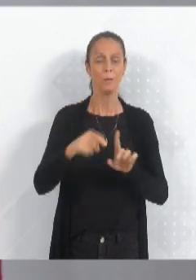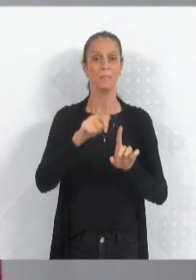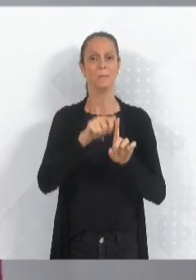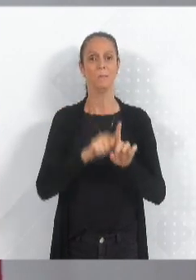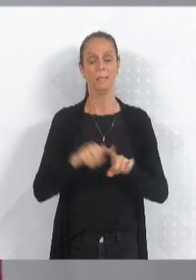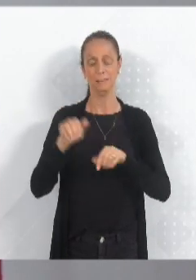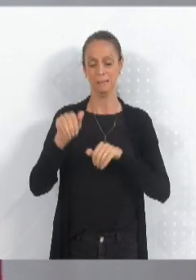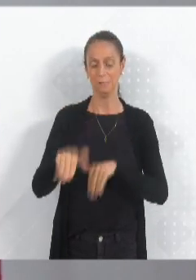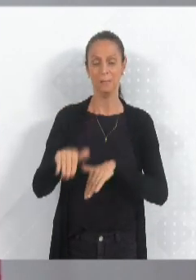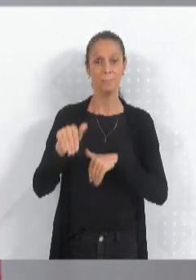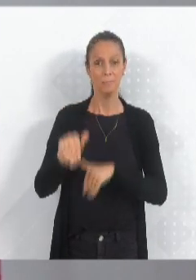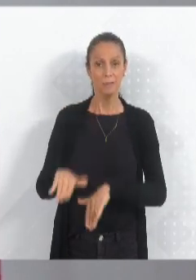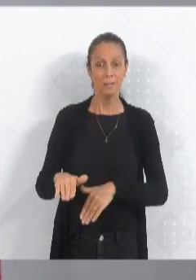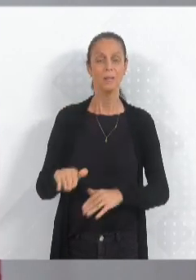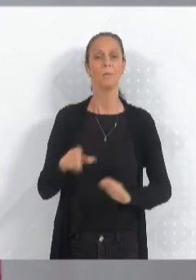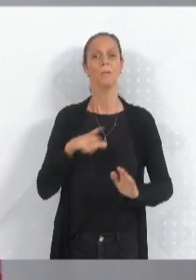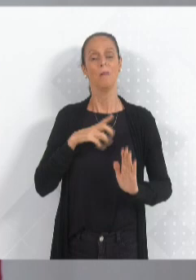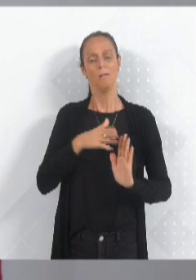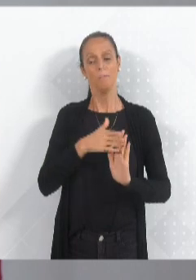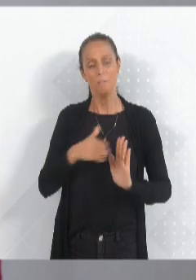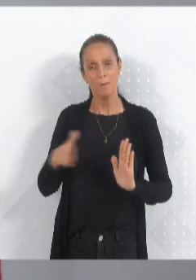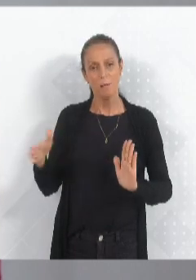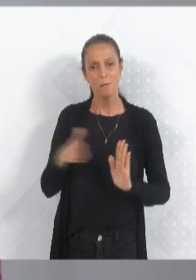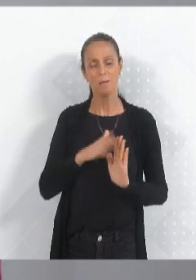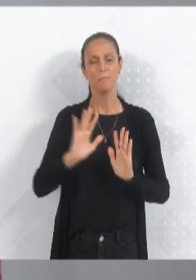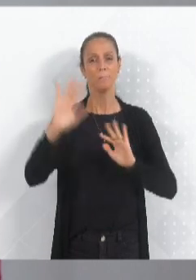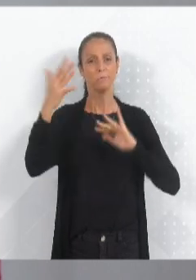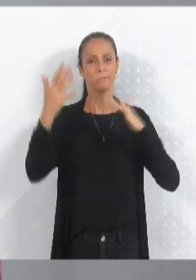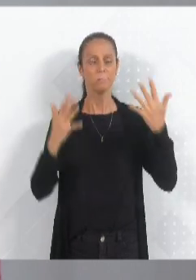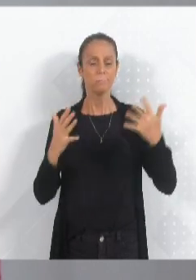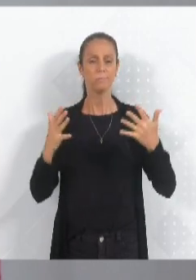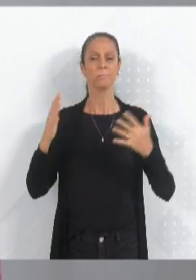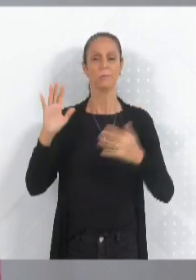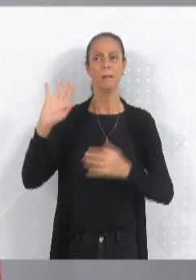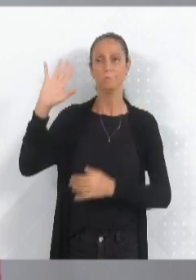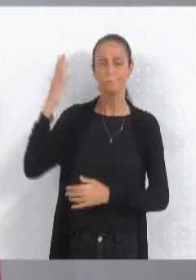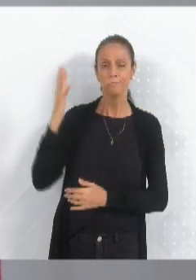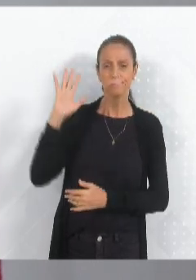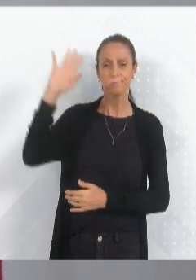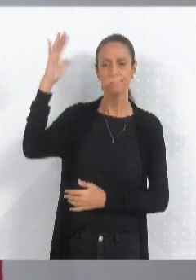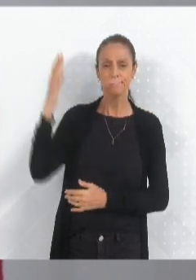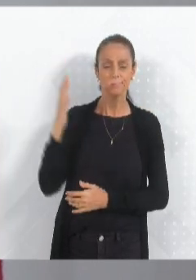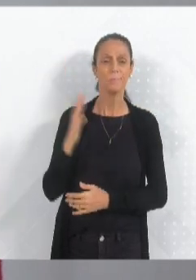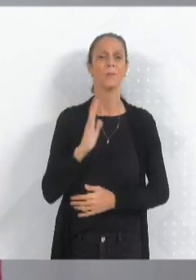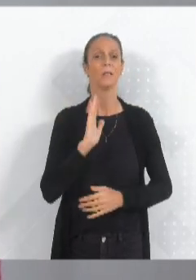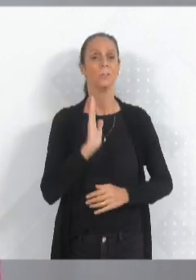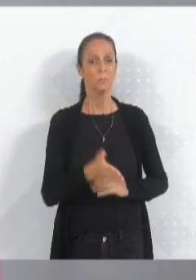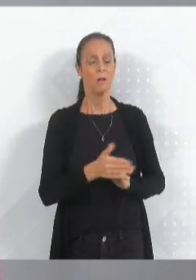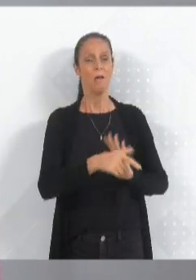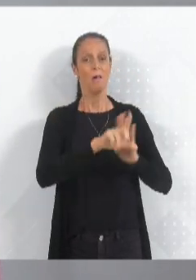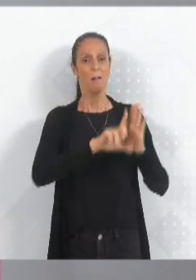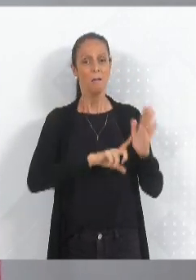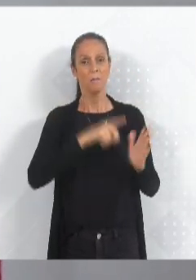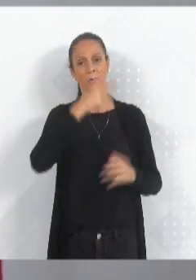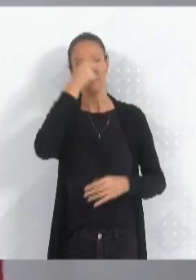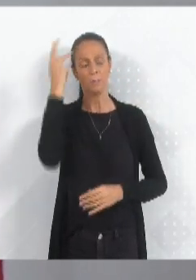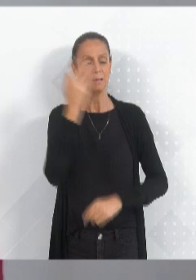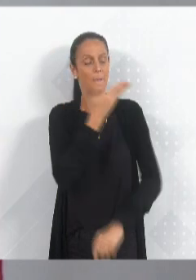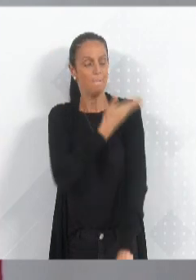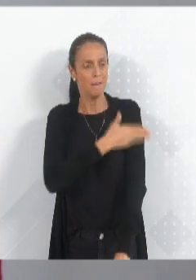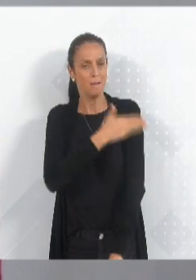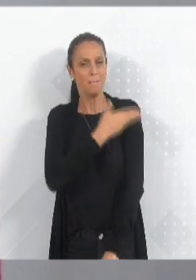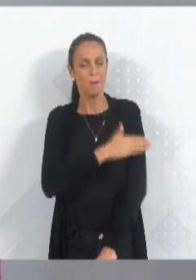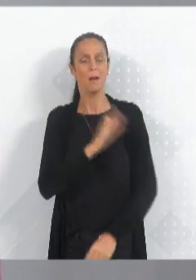historicamente passam a ocorrer os eventos climáticos que a Tropa esteja em condições de apoiar com pessoal com